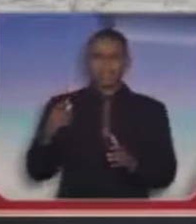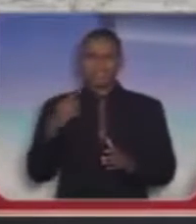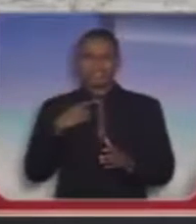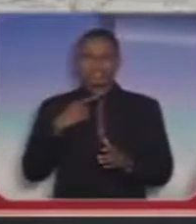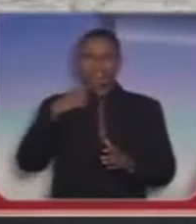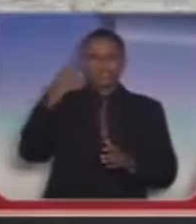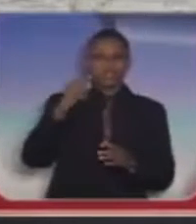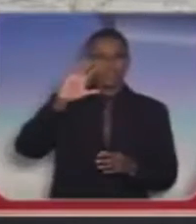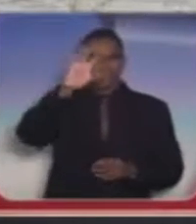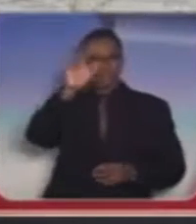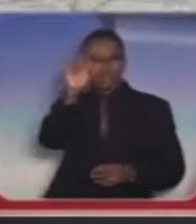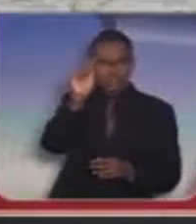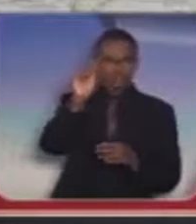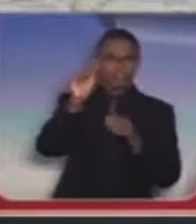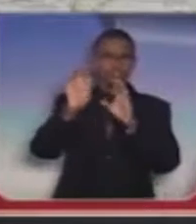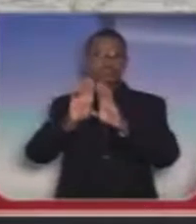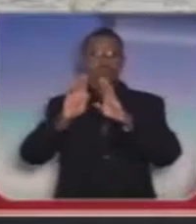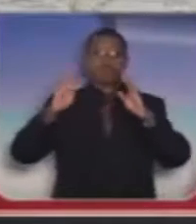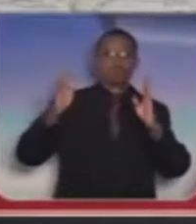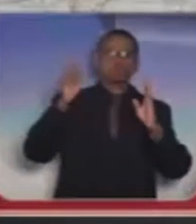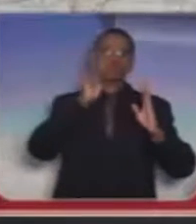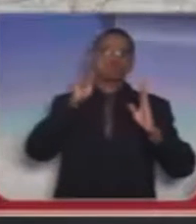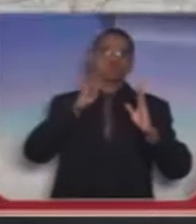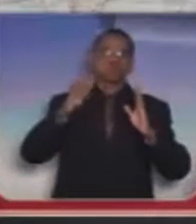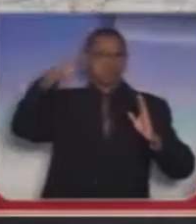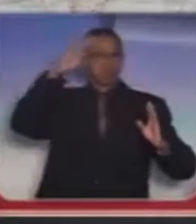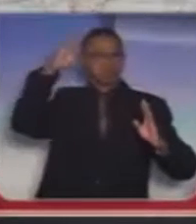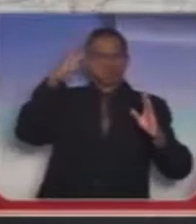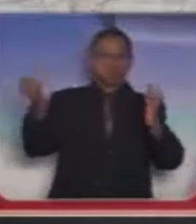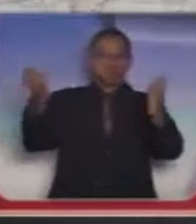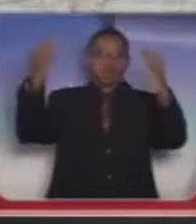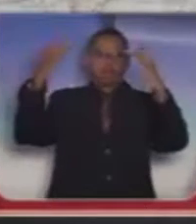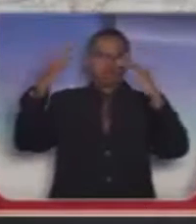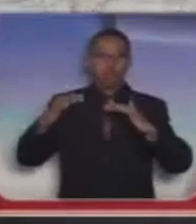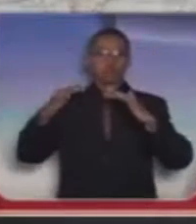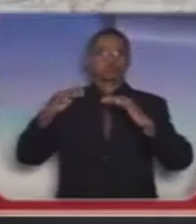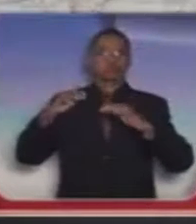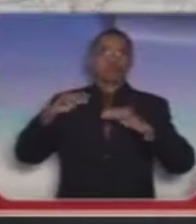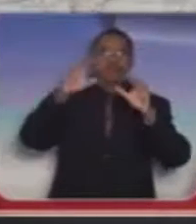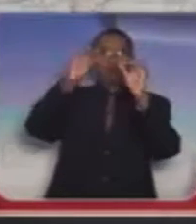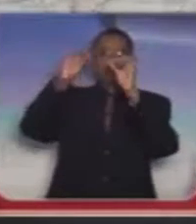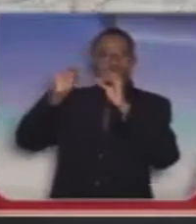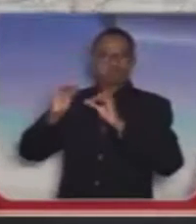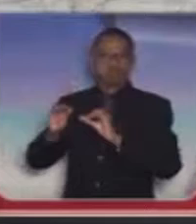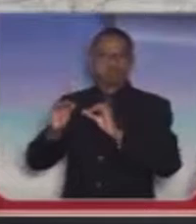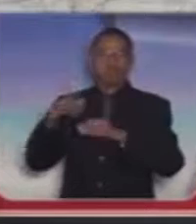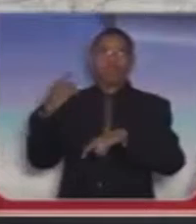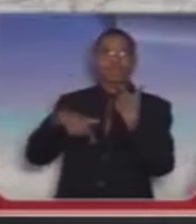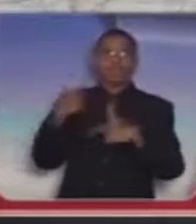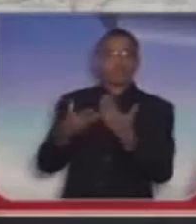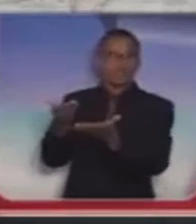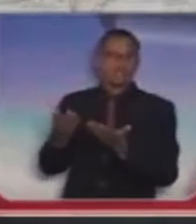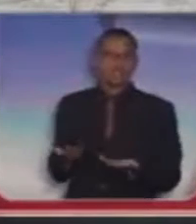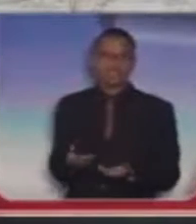da amazônia para o exército norte americano promover operações a maior riqueza de